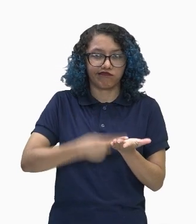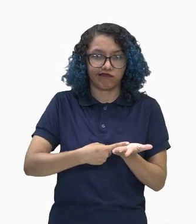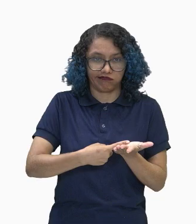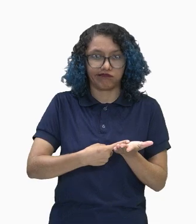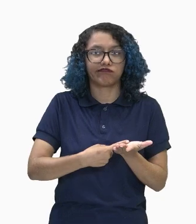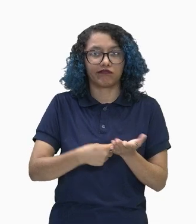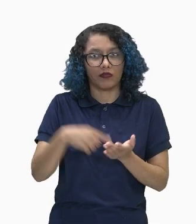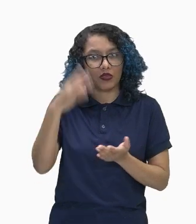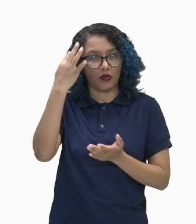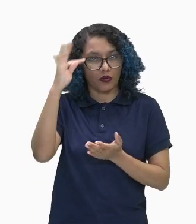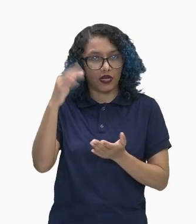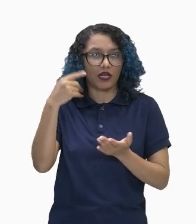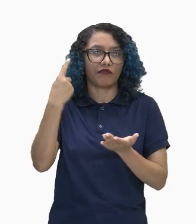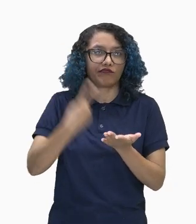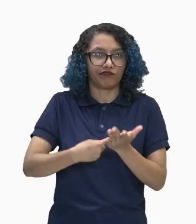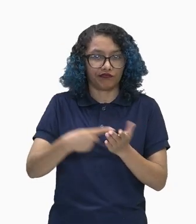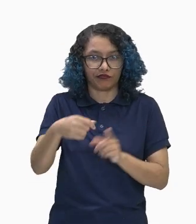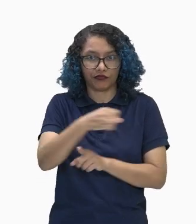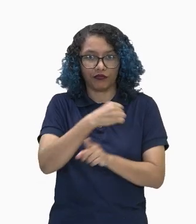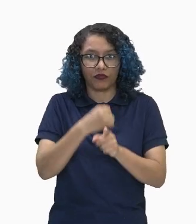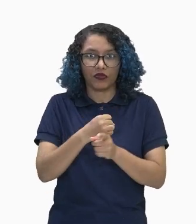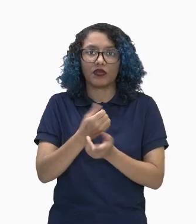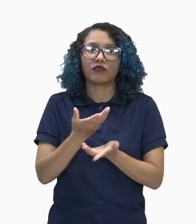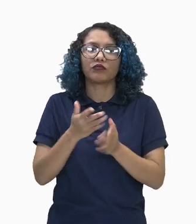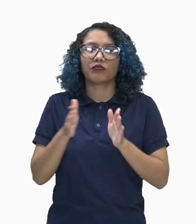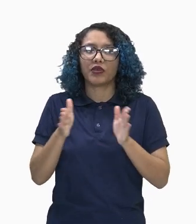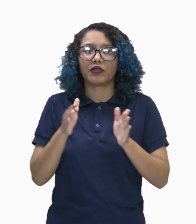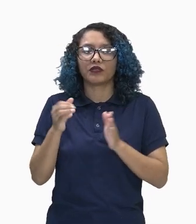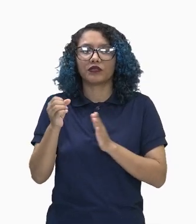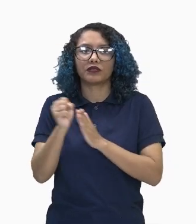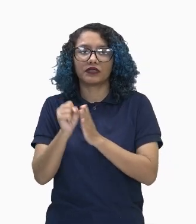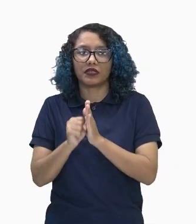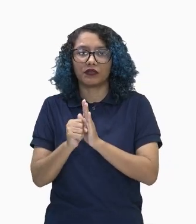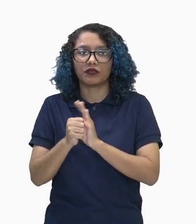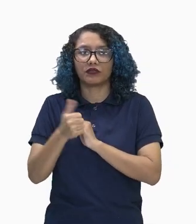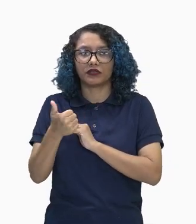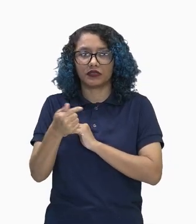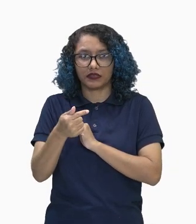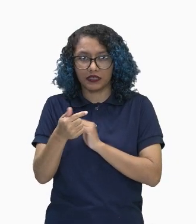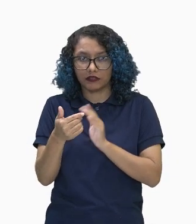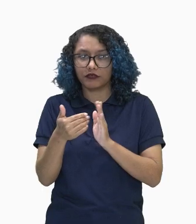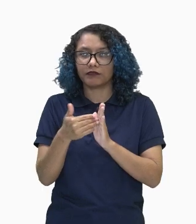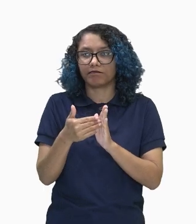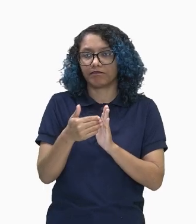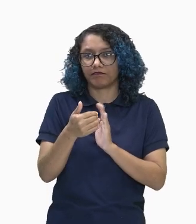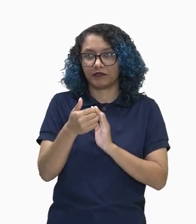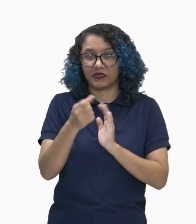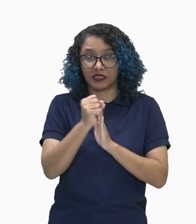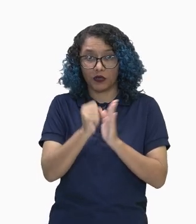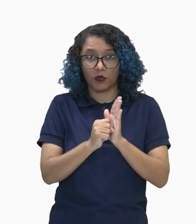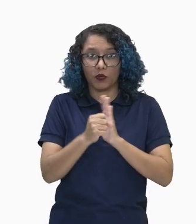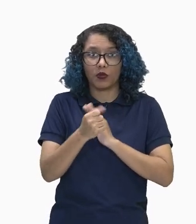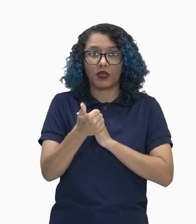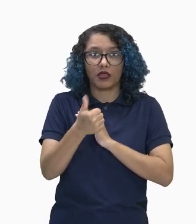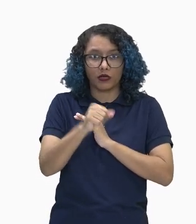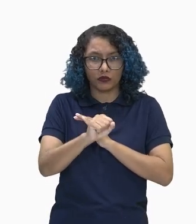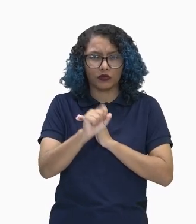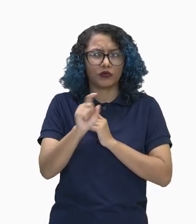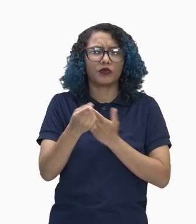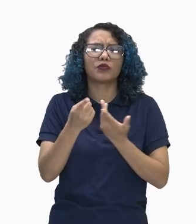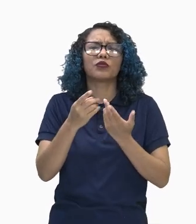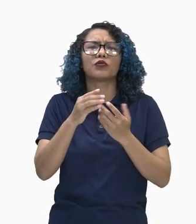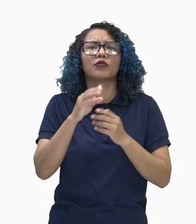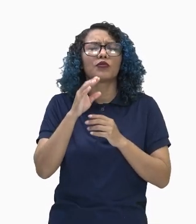social, aí aconteceu no século XVIII e século XVII e XVIII. A ideia central dessa teoria é que o